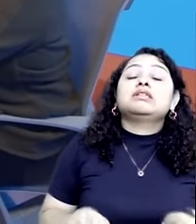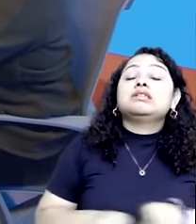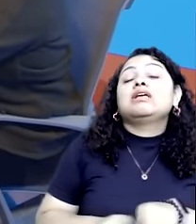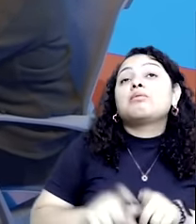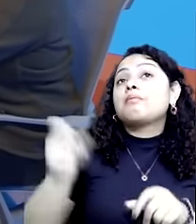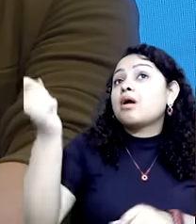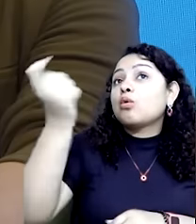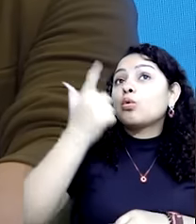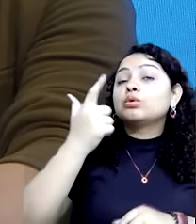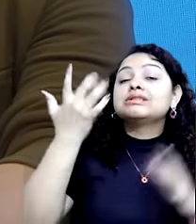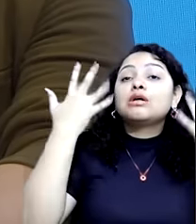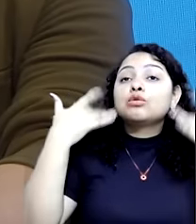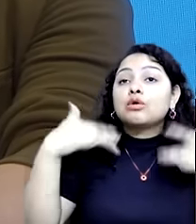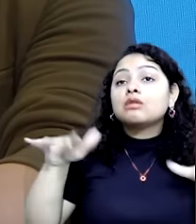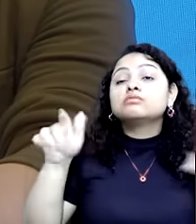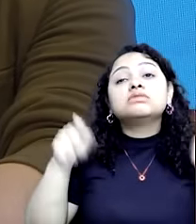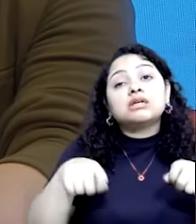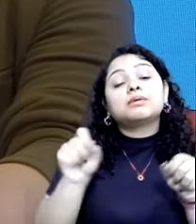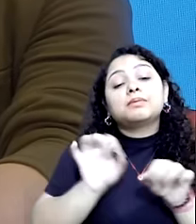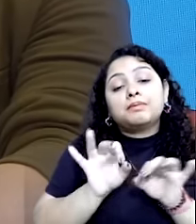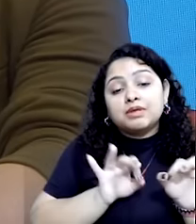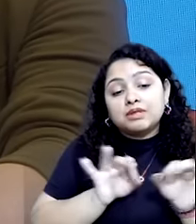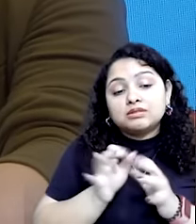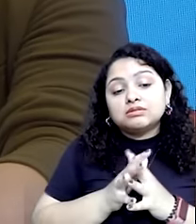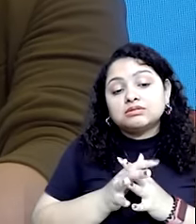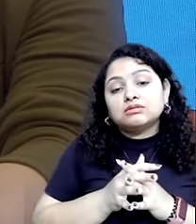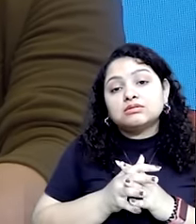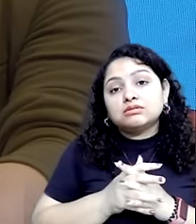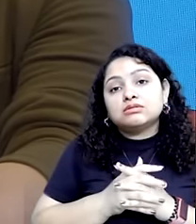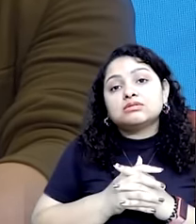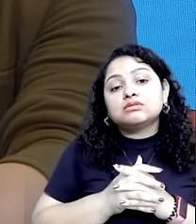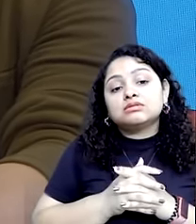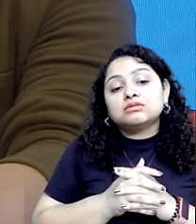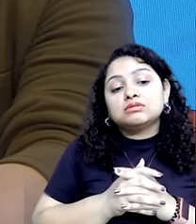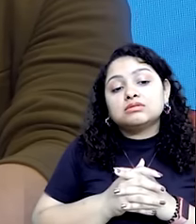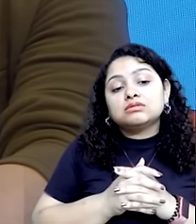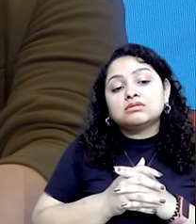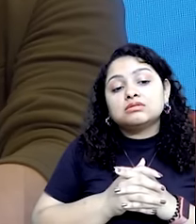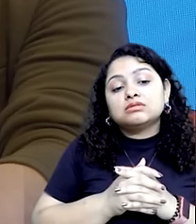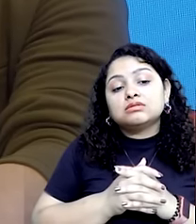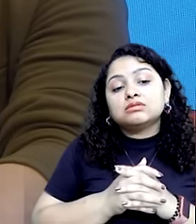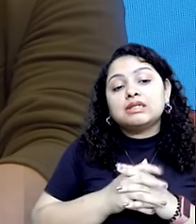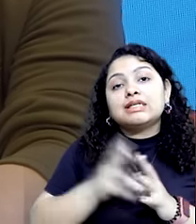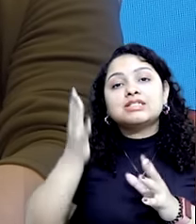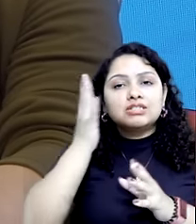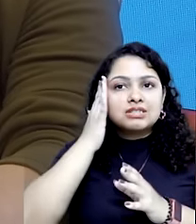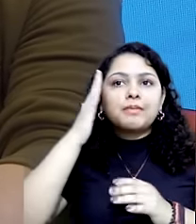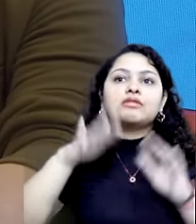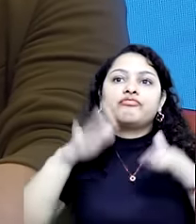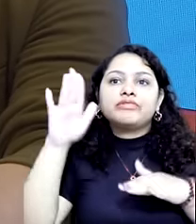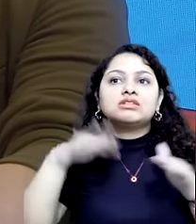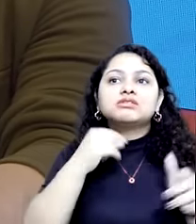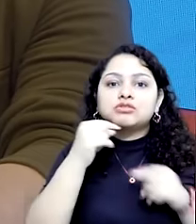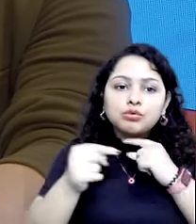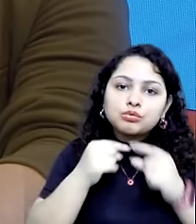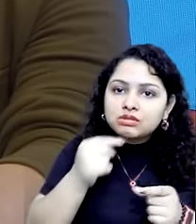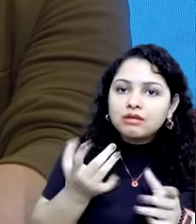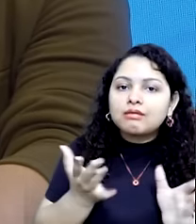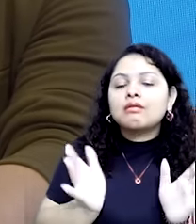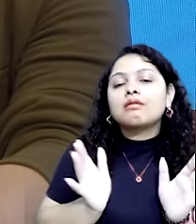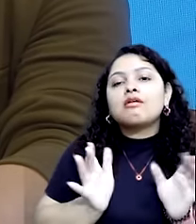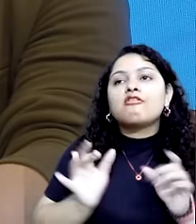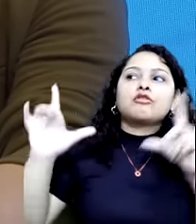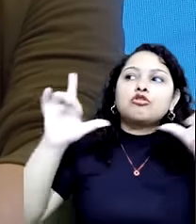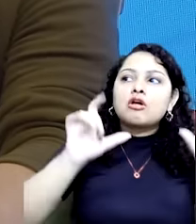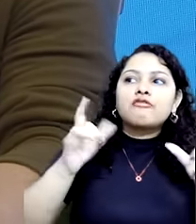natural porque na verdade falou assim ó não tem nada melhor do que a luz natural é que a gente sabe que às vezes as pessoas não conseguem né